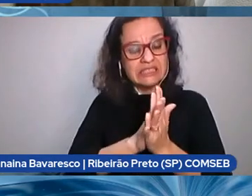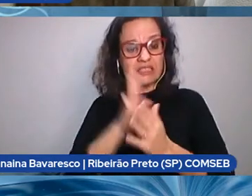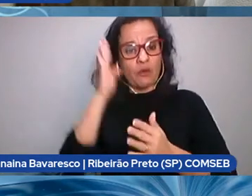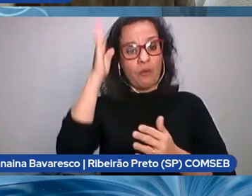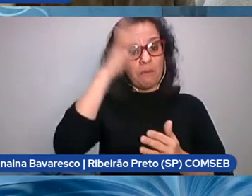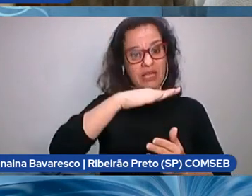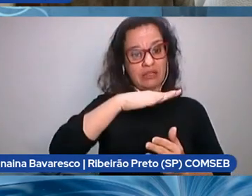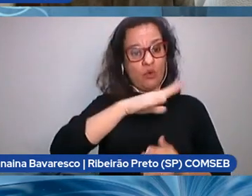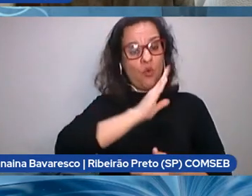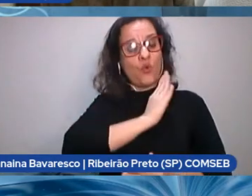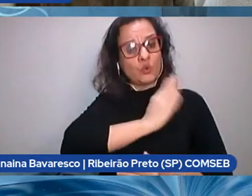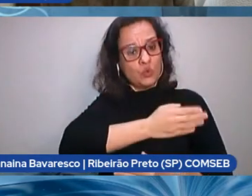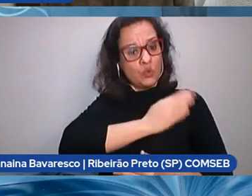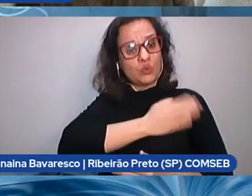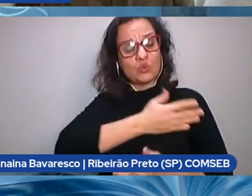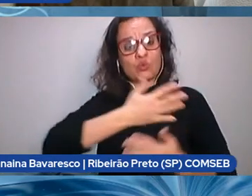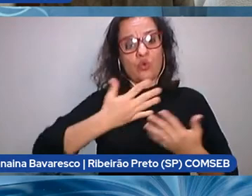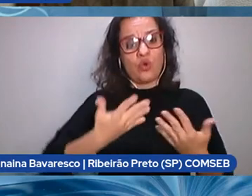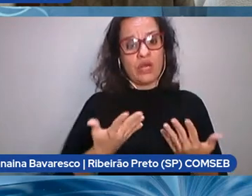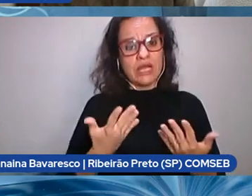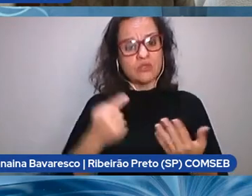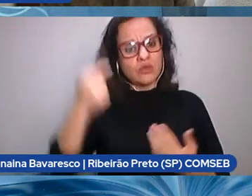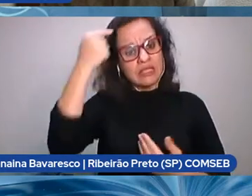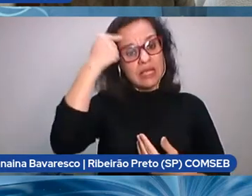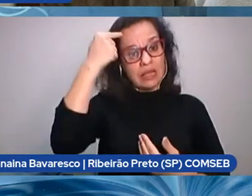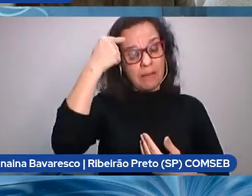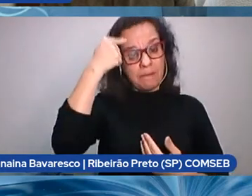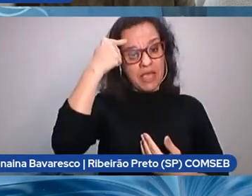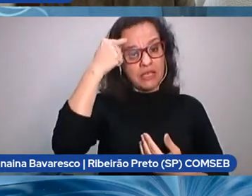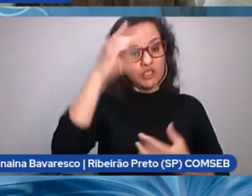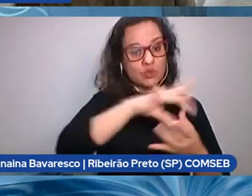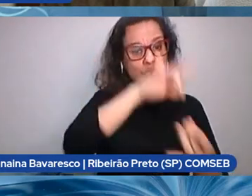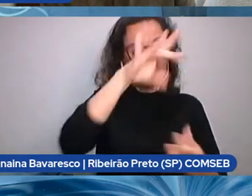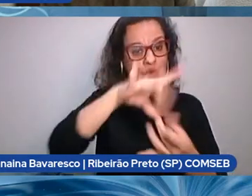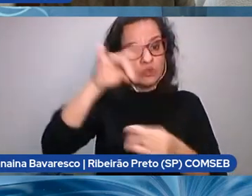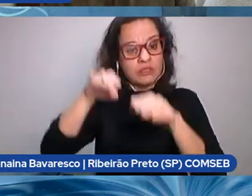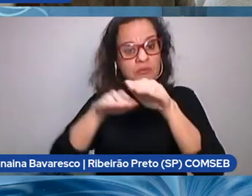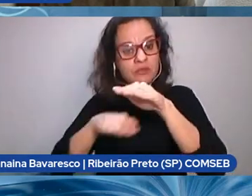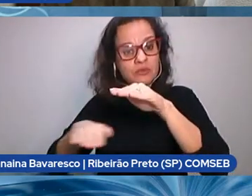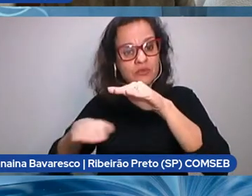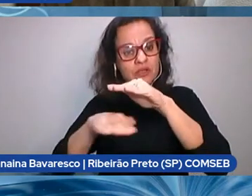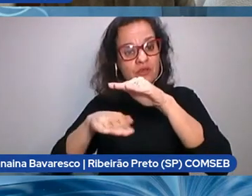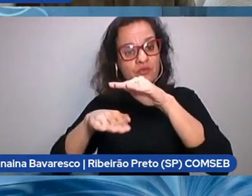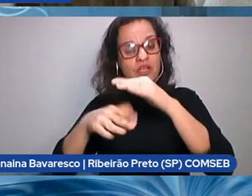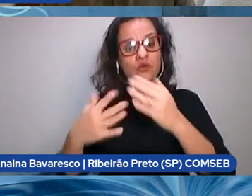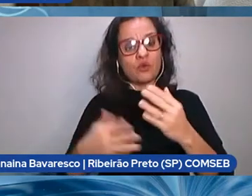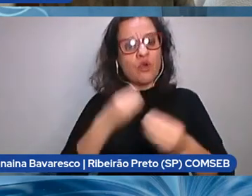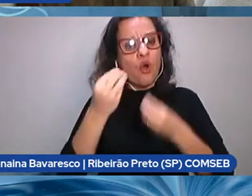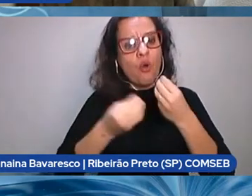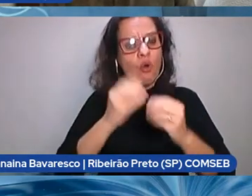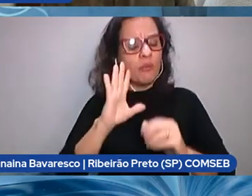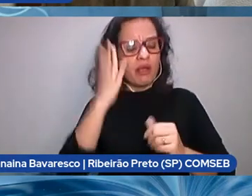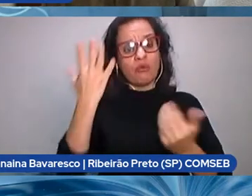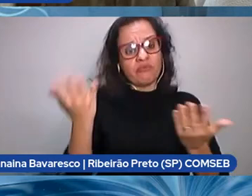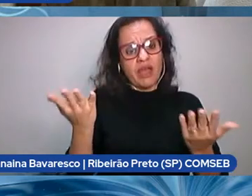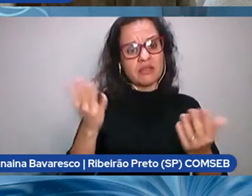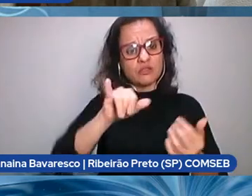nos corações e na mente dos espíritos inferiores? Como é que funciona isso, Júlio?